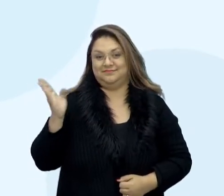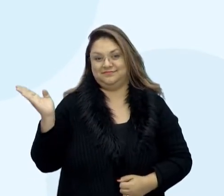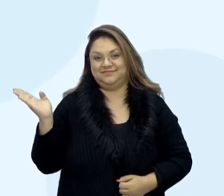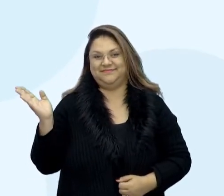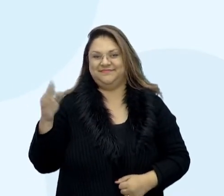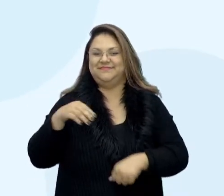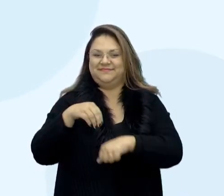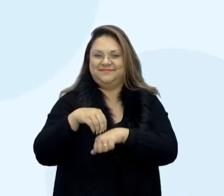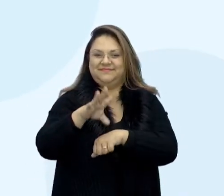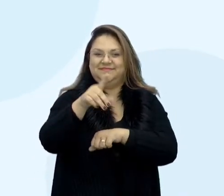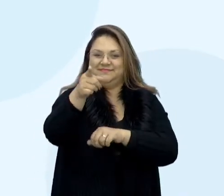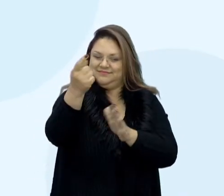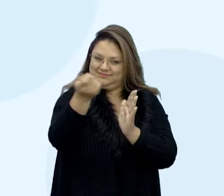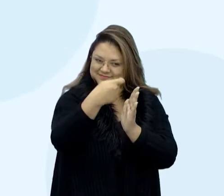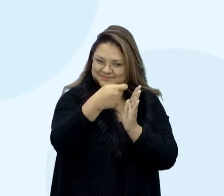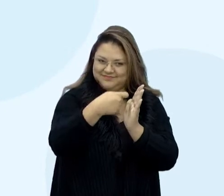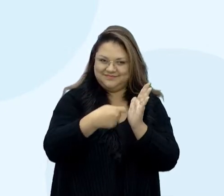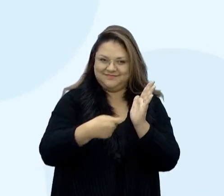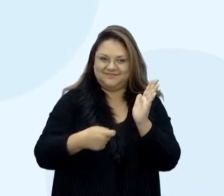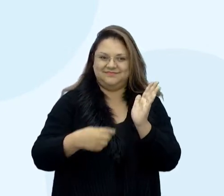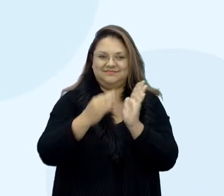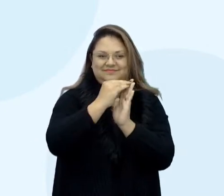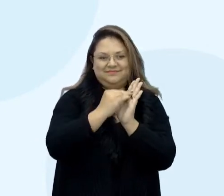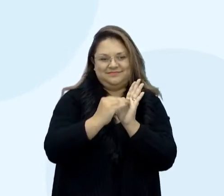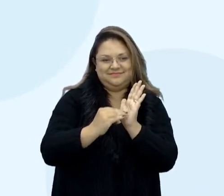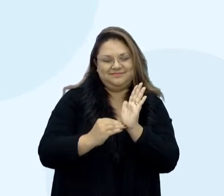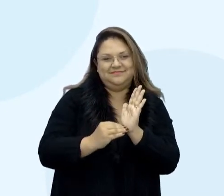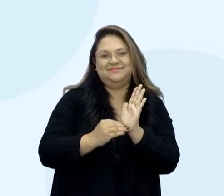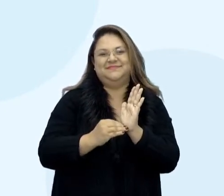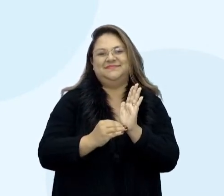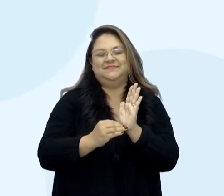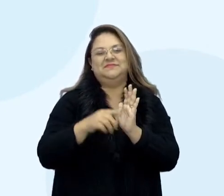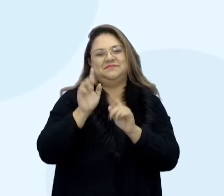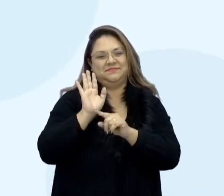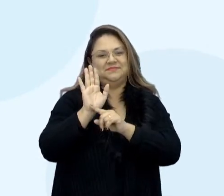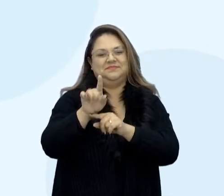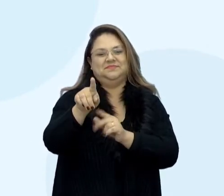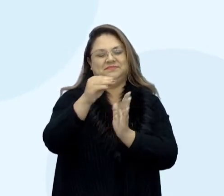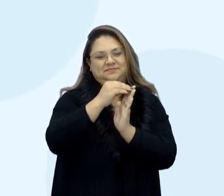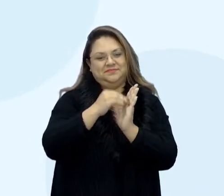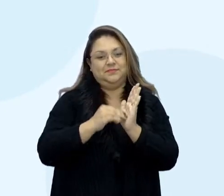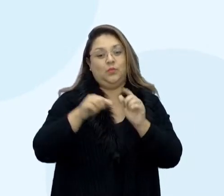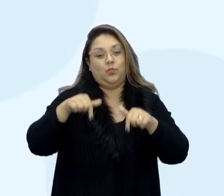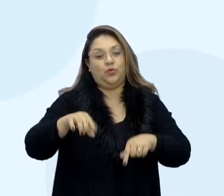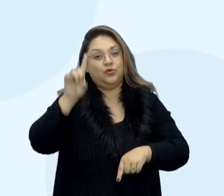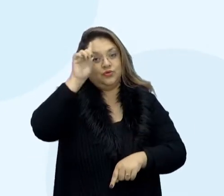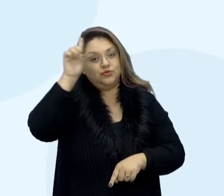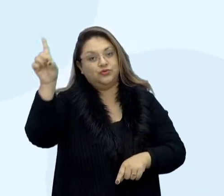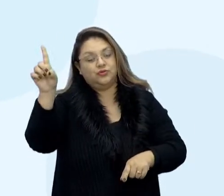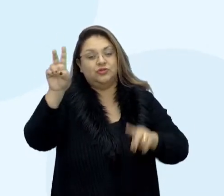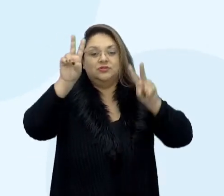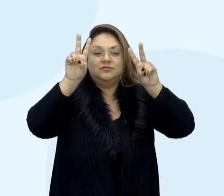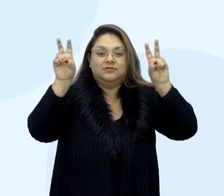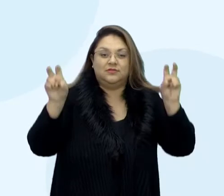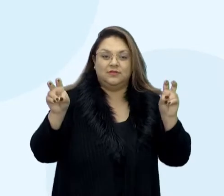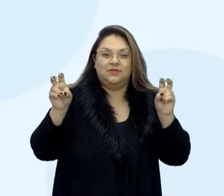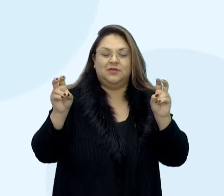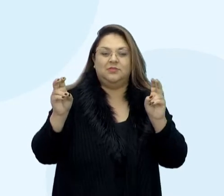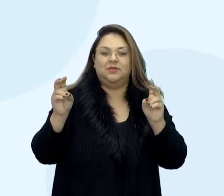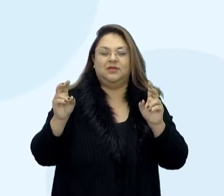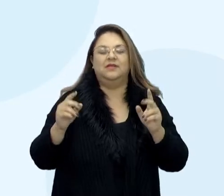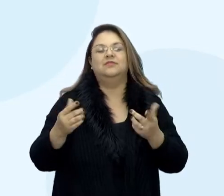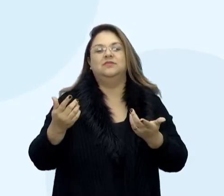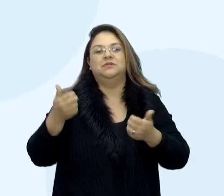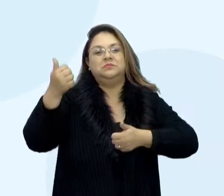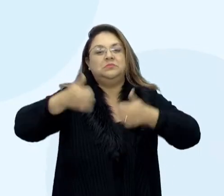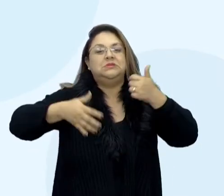aí o seu diário de bordo, né, para fazer as suas anotações, coloque data, o componente, né, o assunto da aula